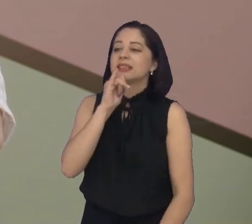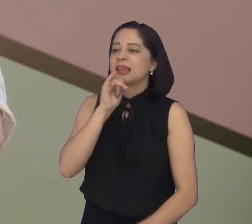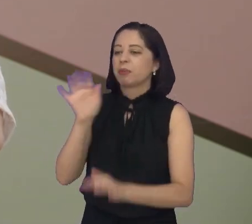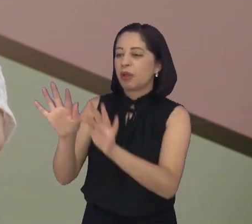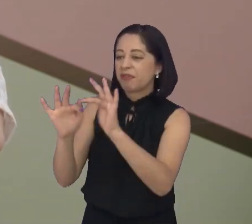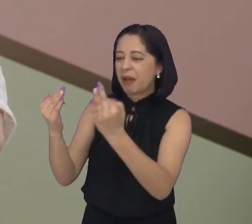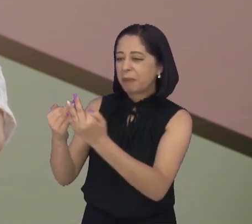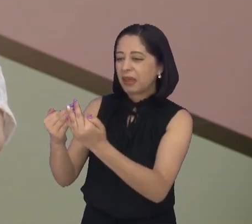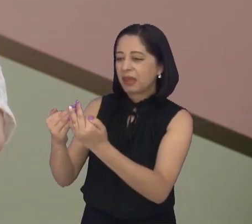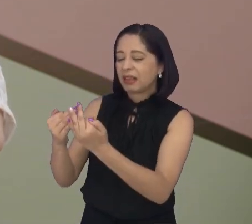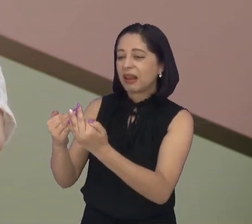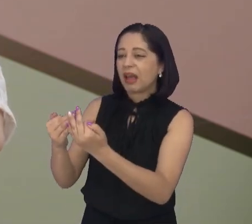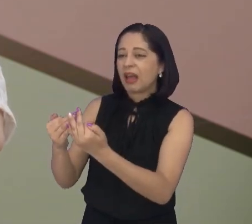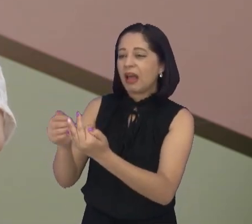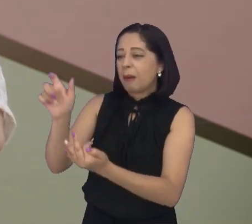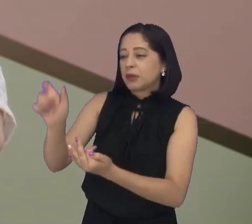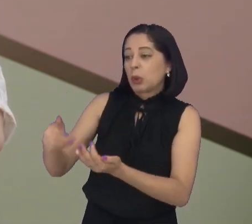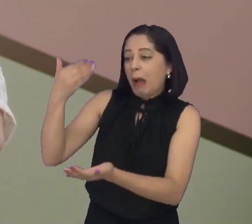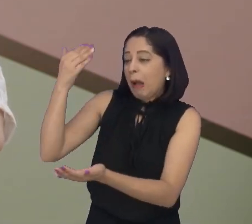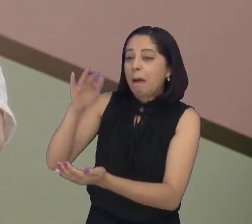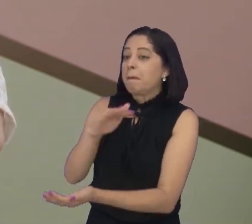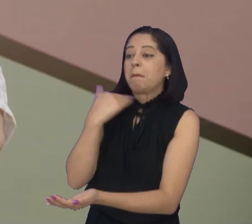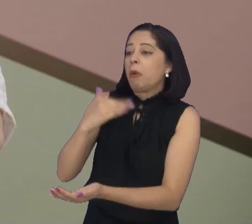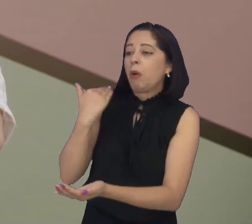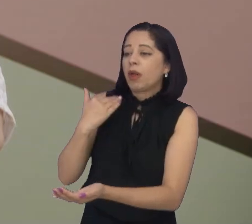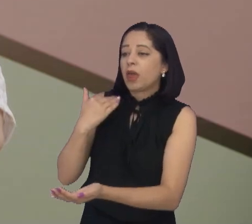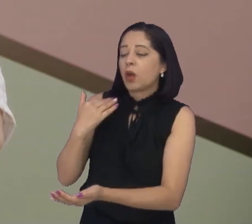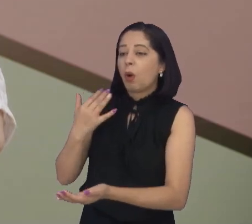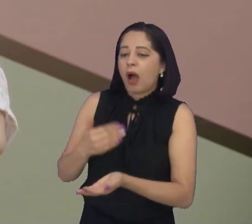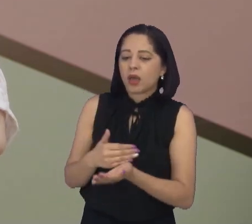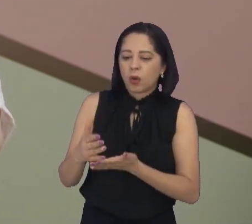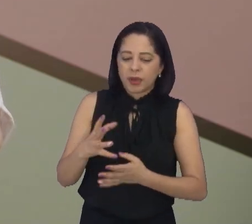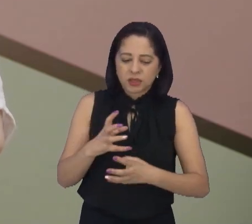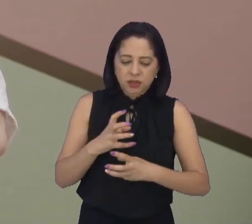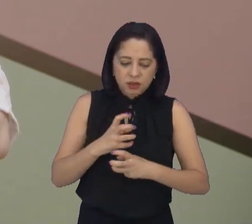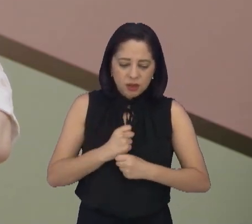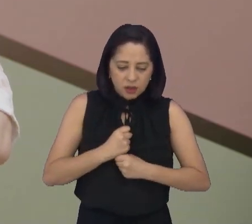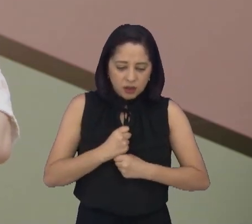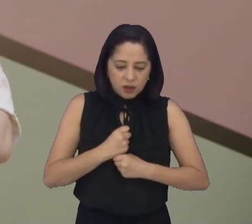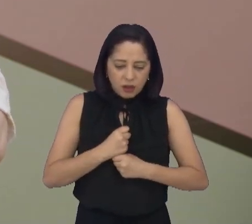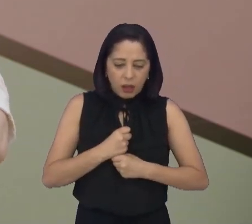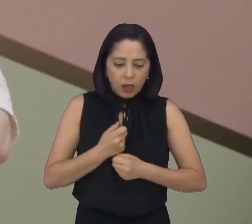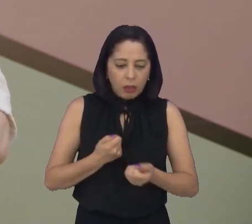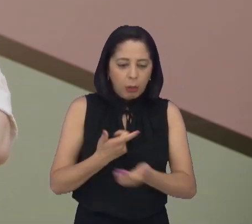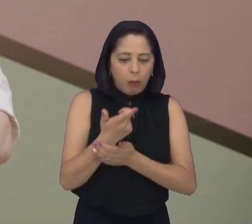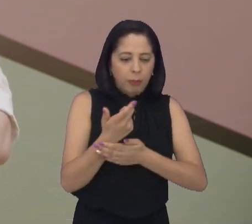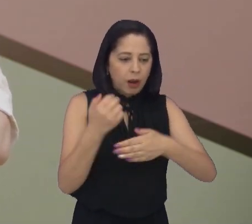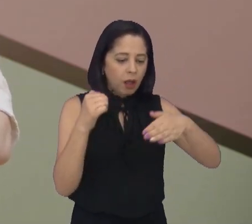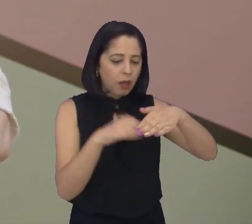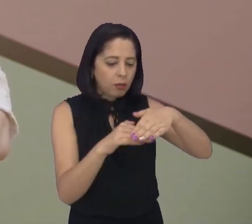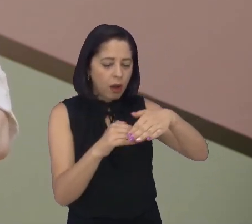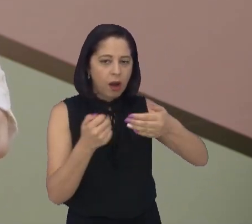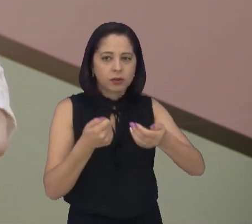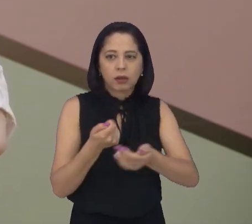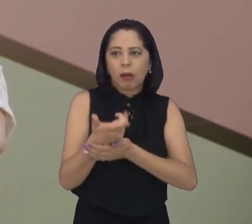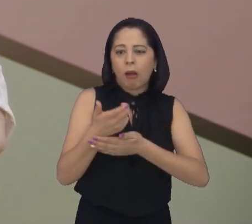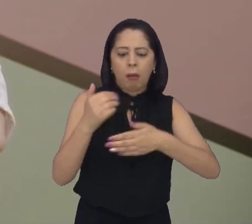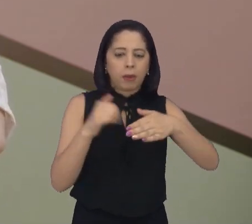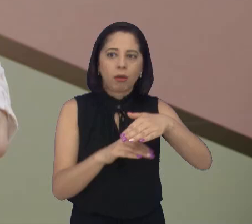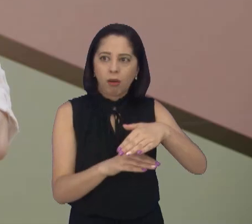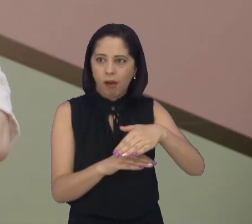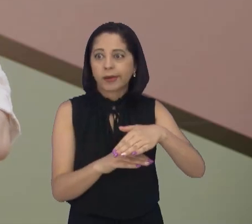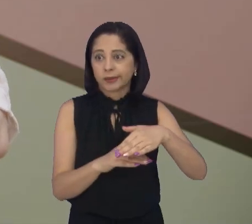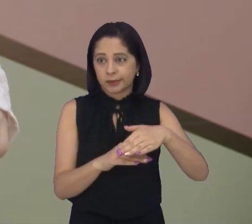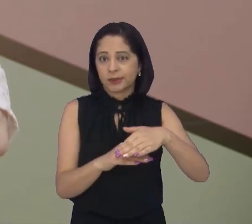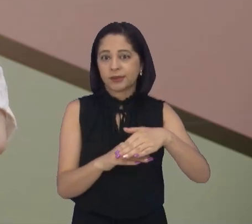querido. Também essa questão de buscar preencher vazios, né, então a pessoa começa a ter ali naqueles objetos